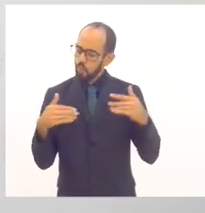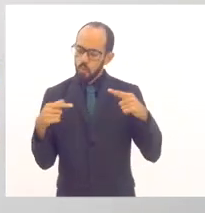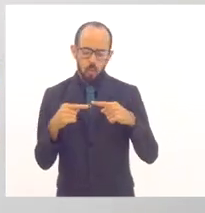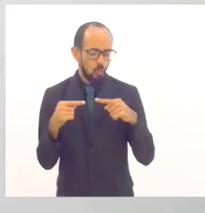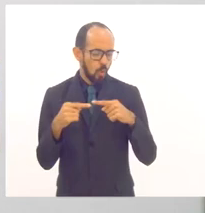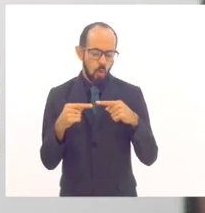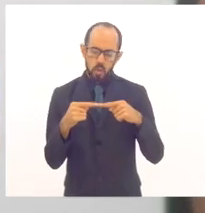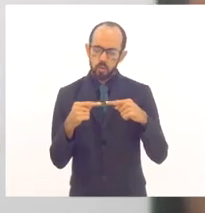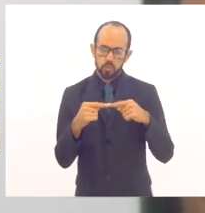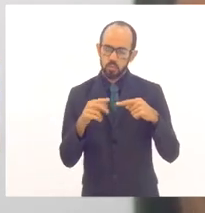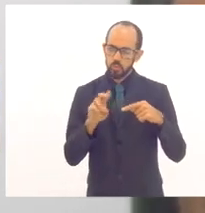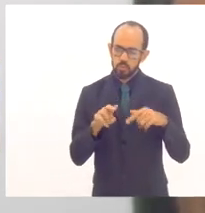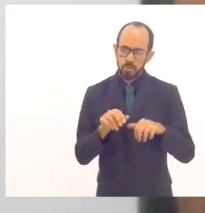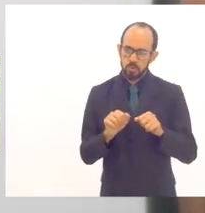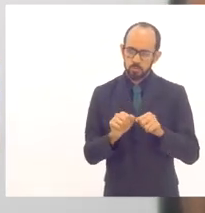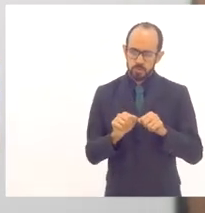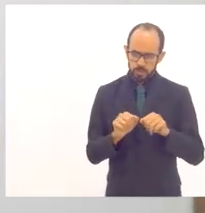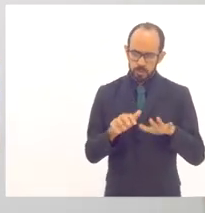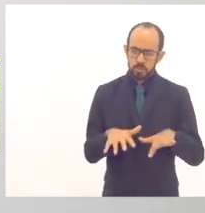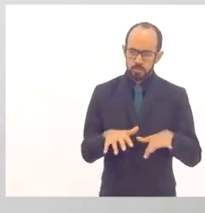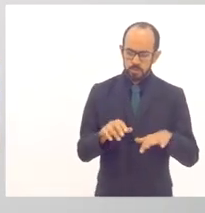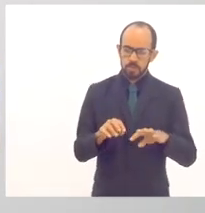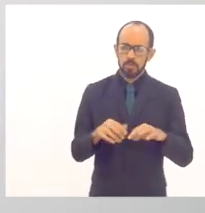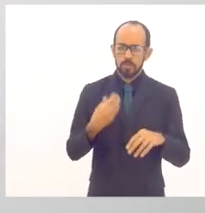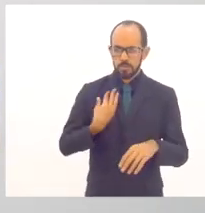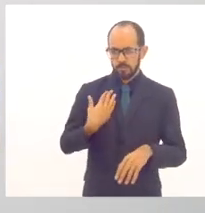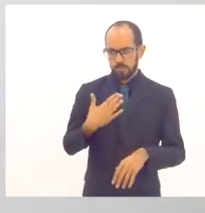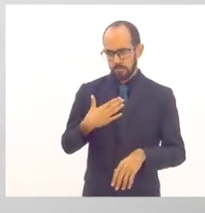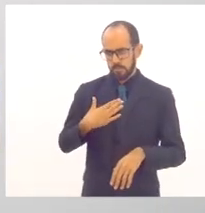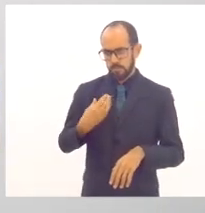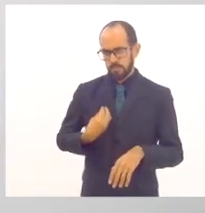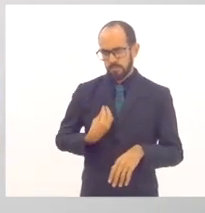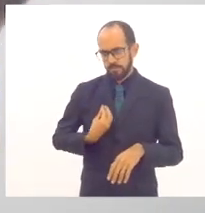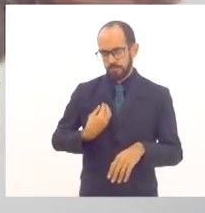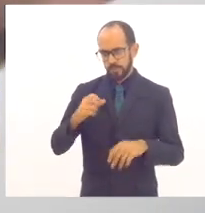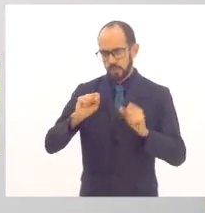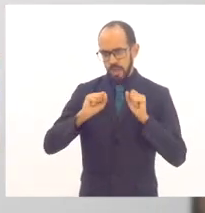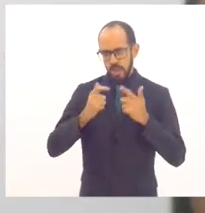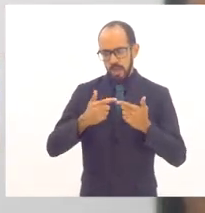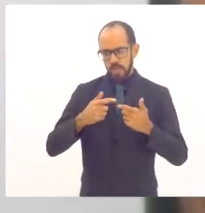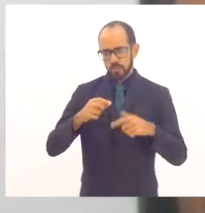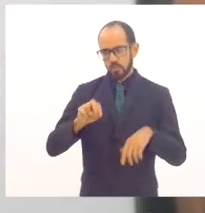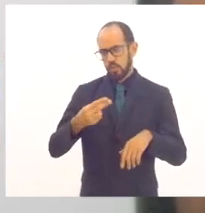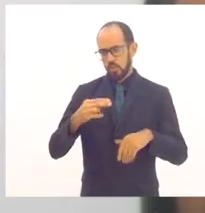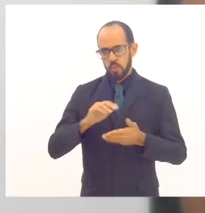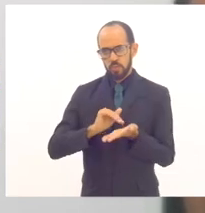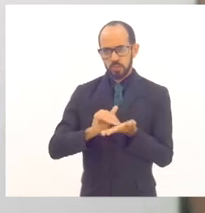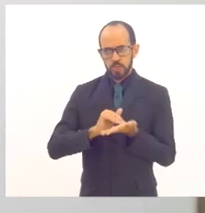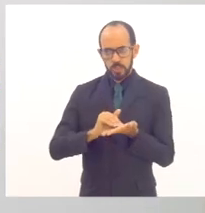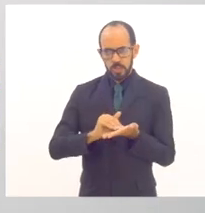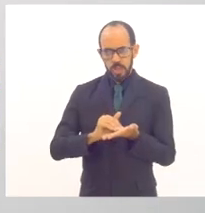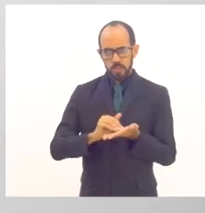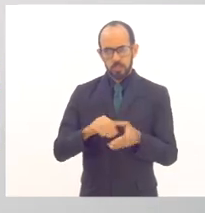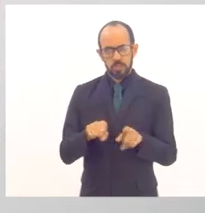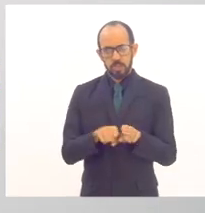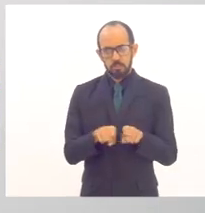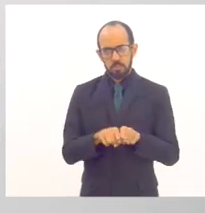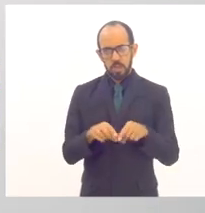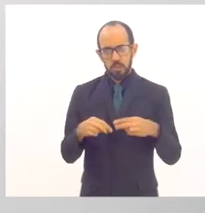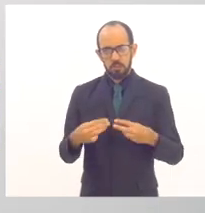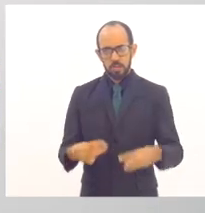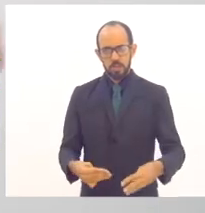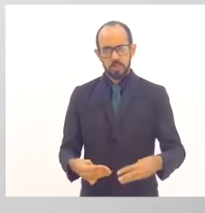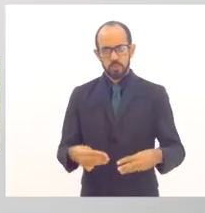isso e nunca fiz isso em toda a minha vida, nem na Assembleia, nem quando fui secretário, muito menos quando fui